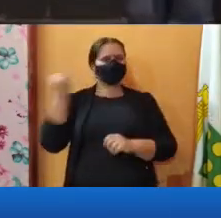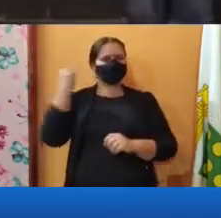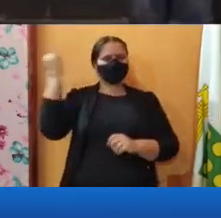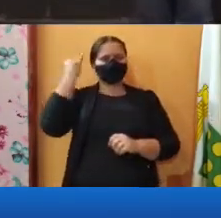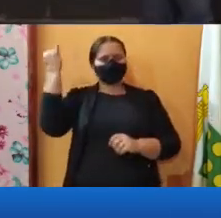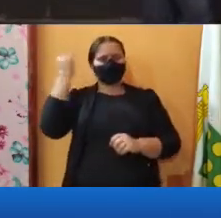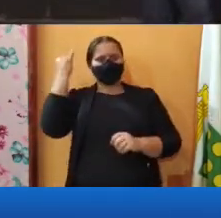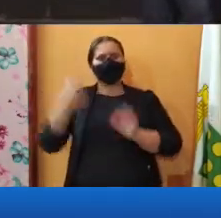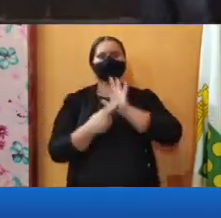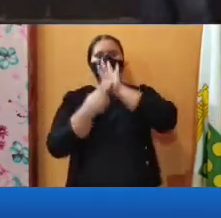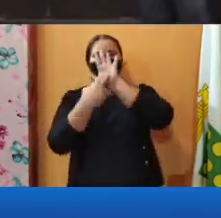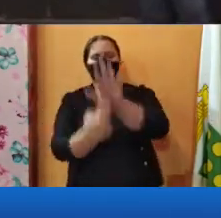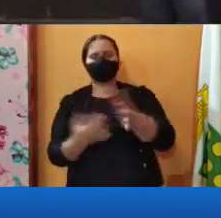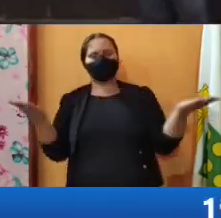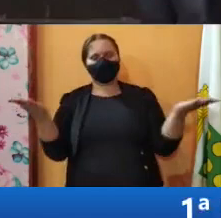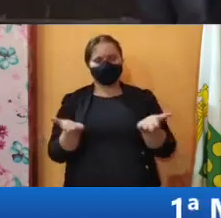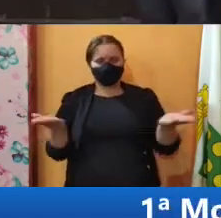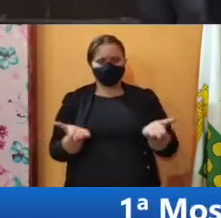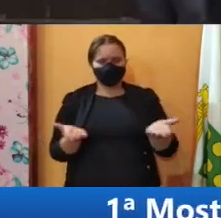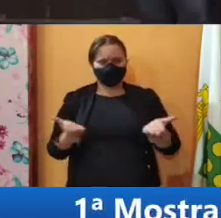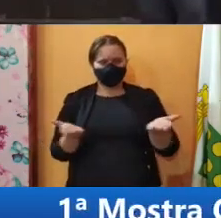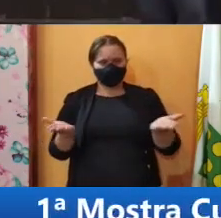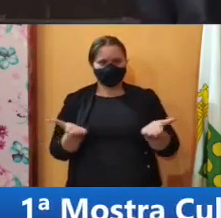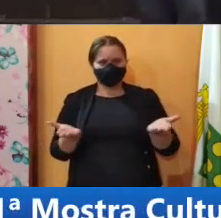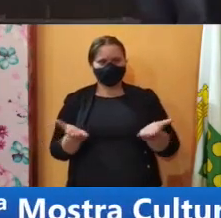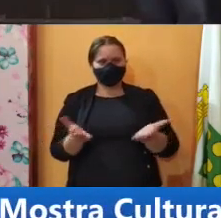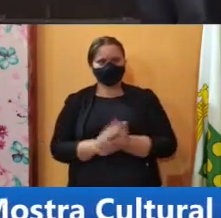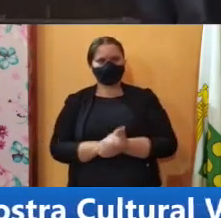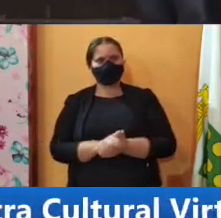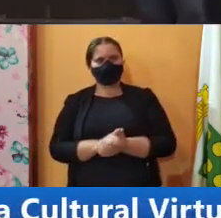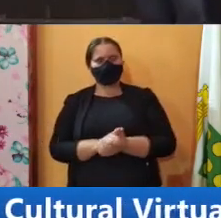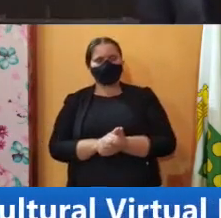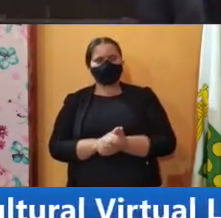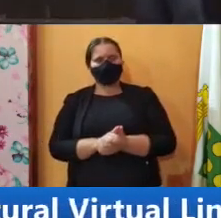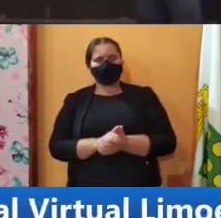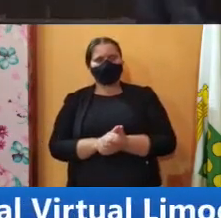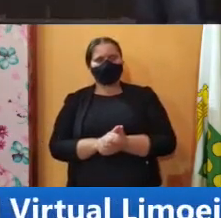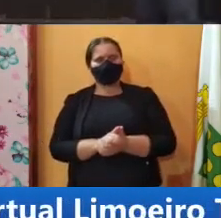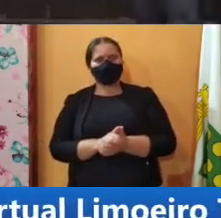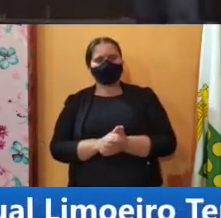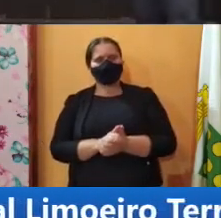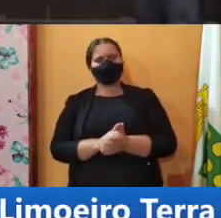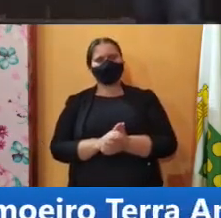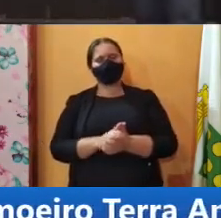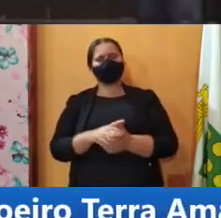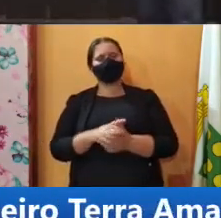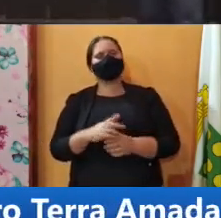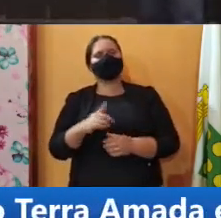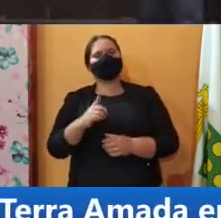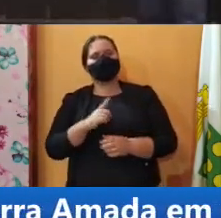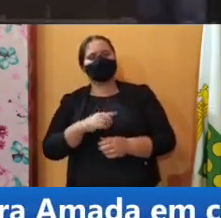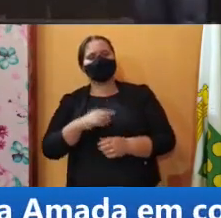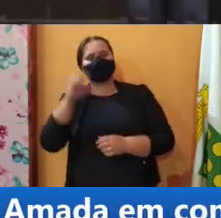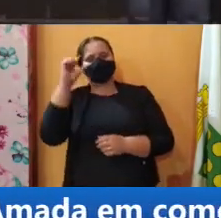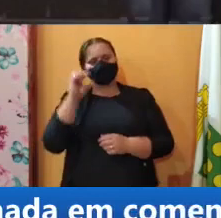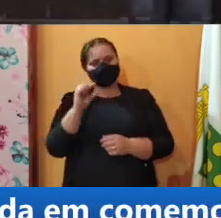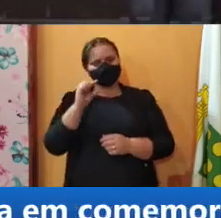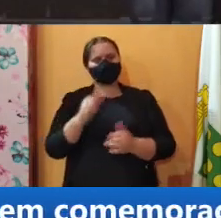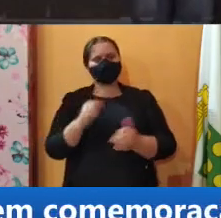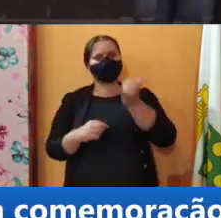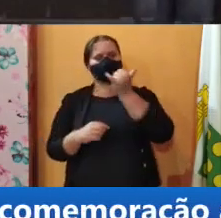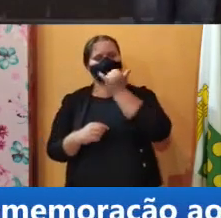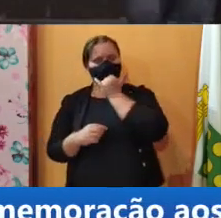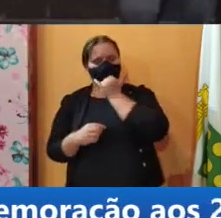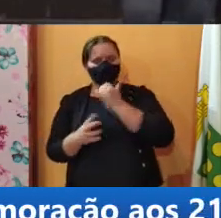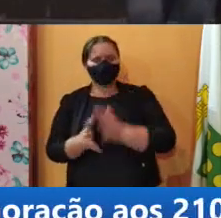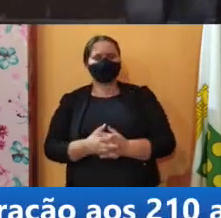trazer para o momento de hoje. É, peço já desculpas se ele for um pouquinho grande, não é não, mas já peço desculpas. Eu vou